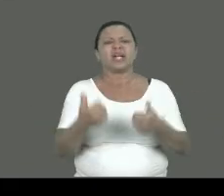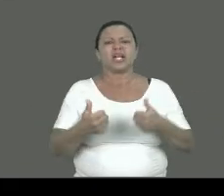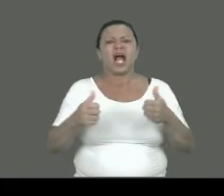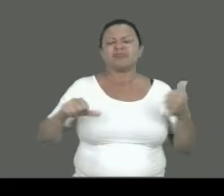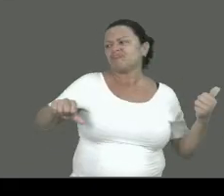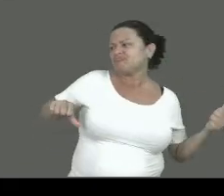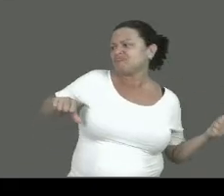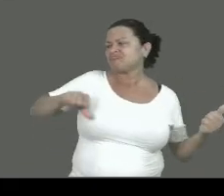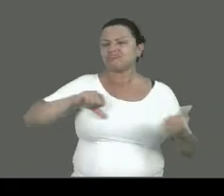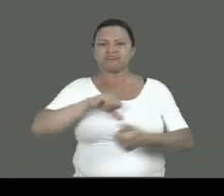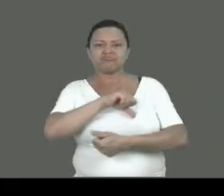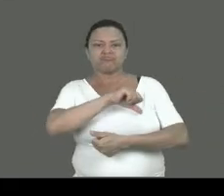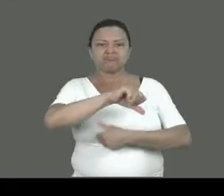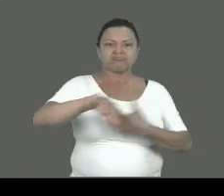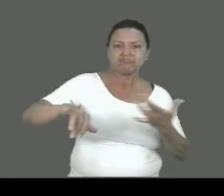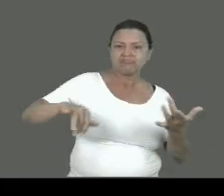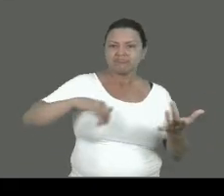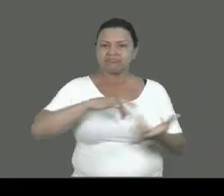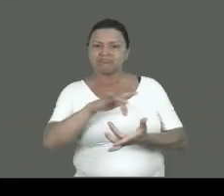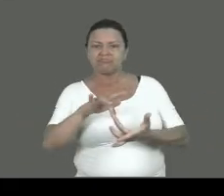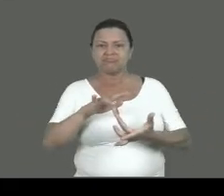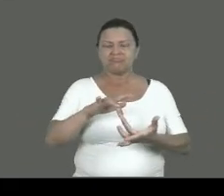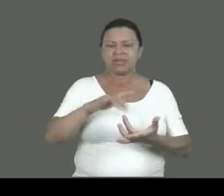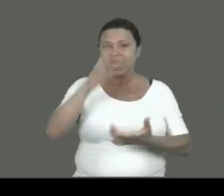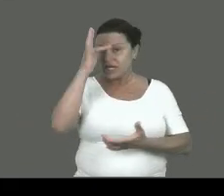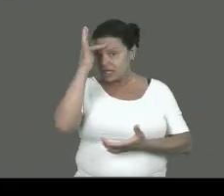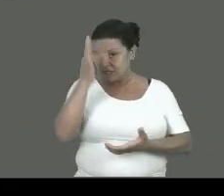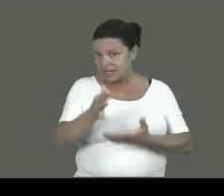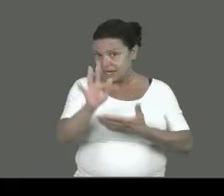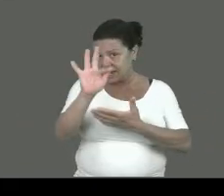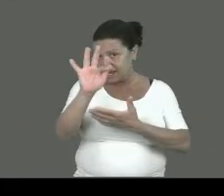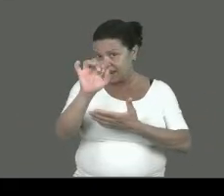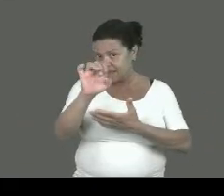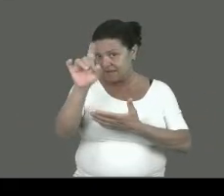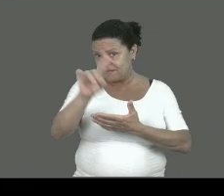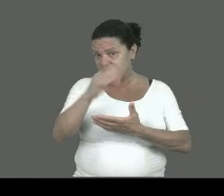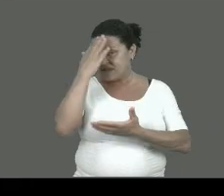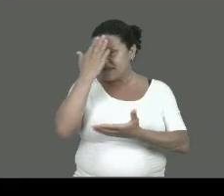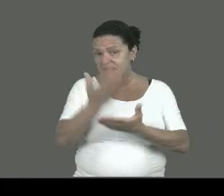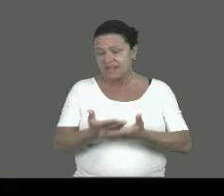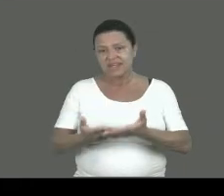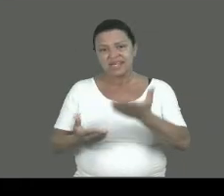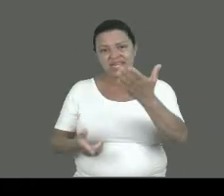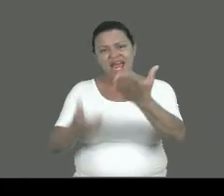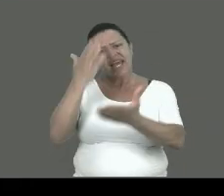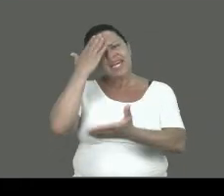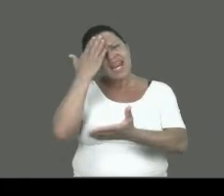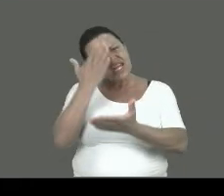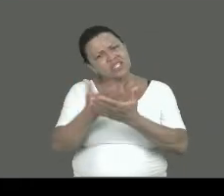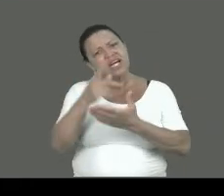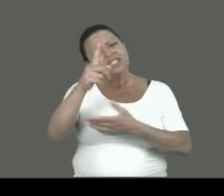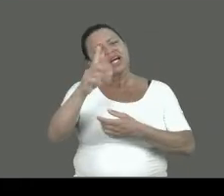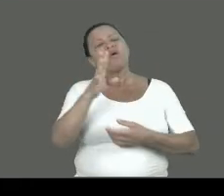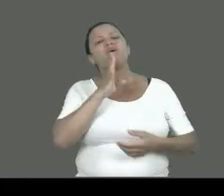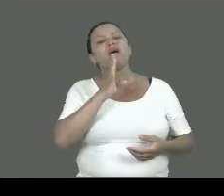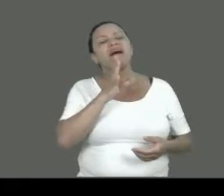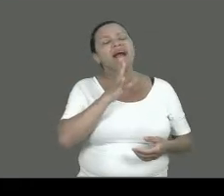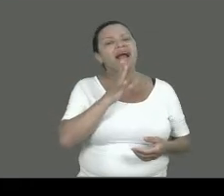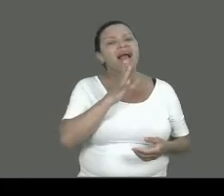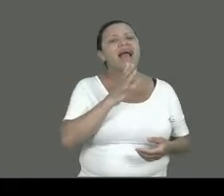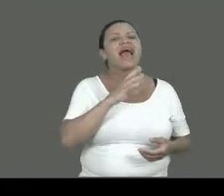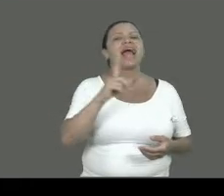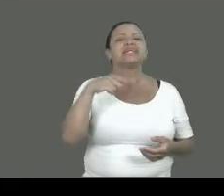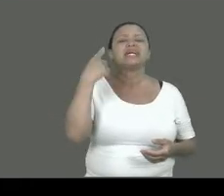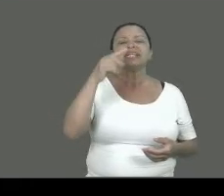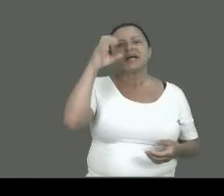situação. E principalmente, mostra a nossa fé, mostra a nossa crença e acredita naquilo que a gente conhece, que a